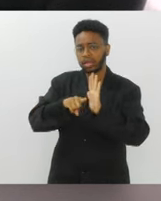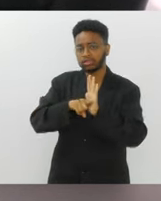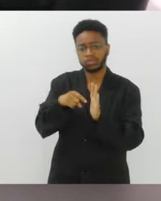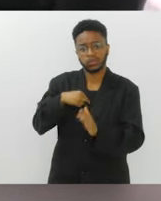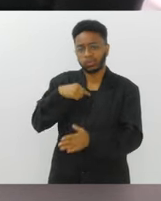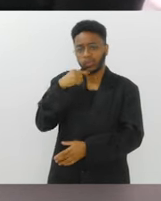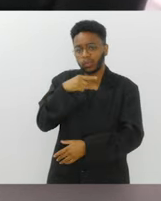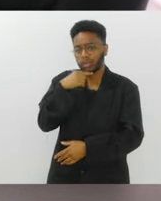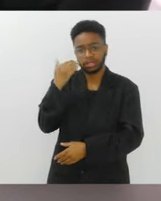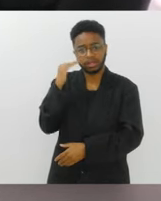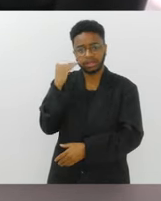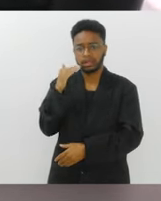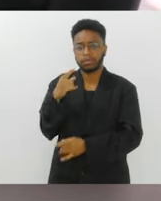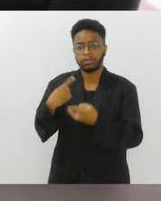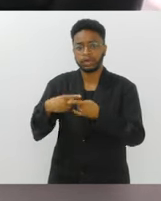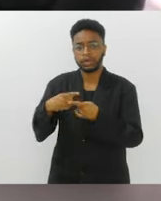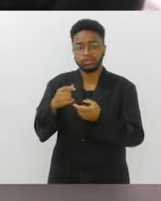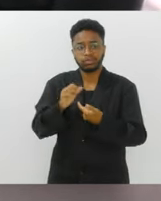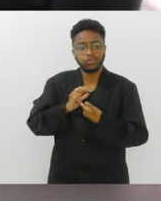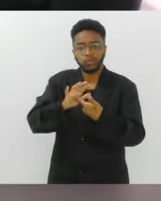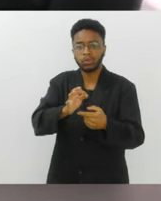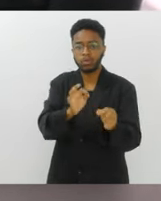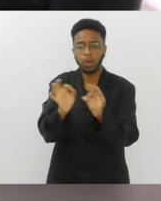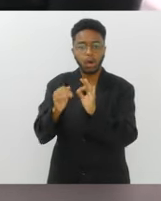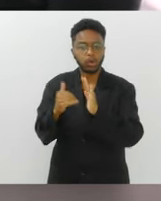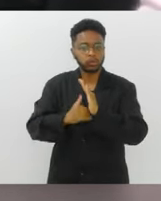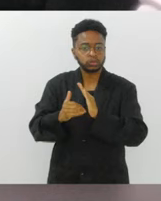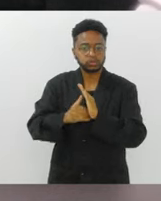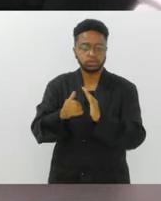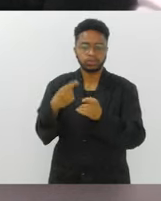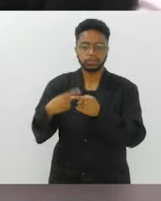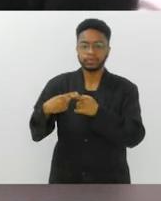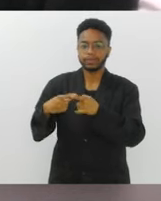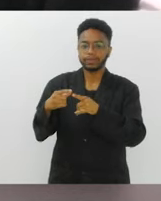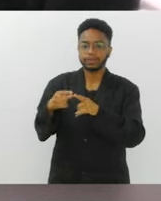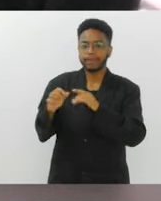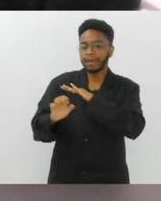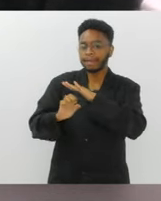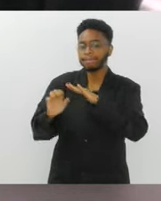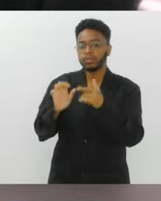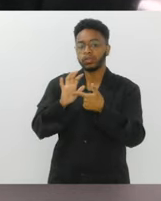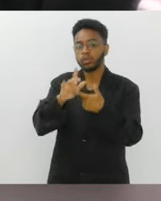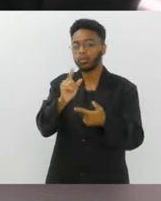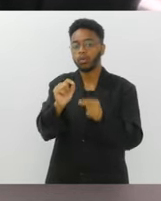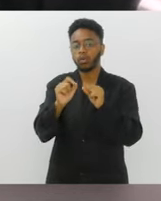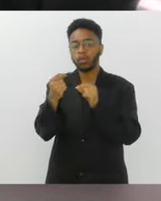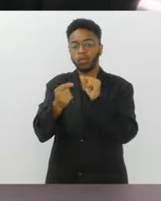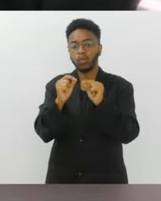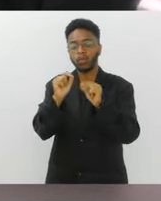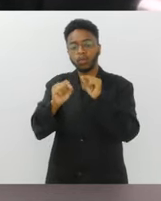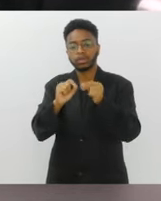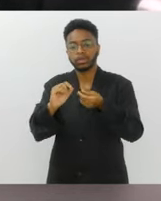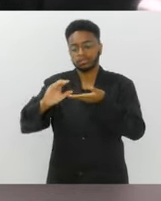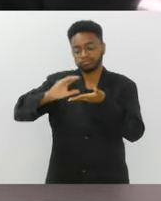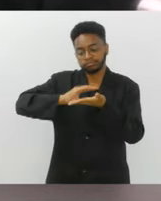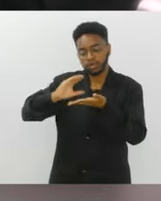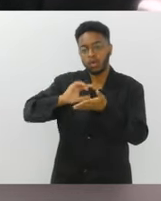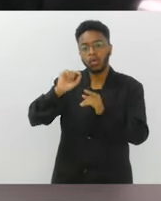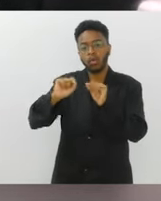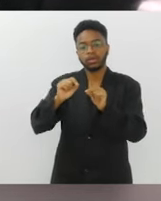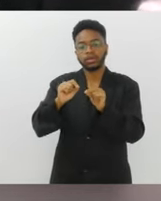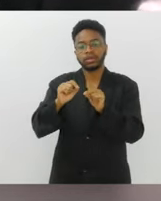Ninguém abre a caixa preta. A empresa não apresenta o que entra, o que ganha de publicidade,